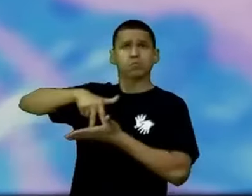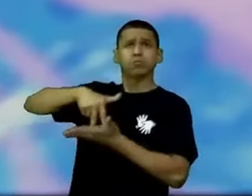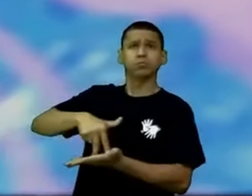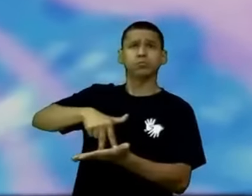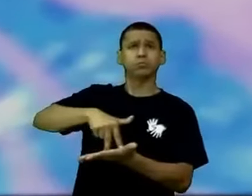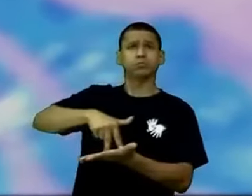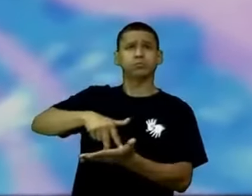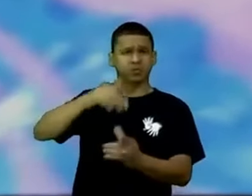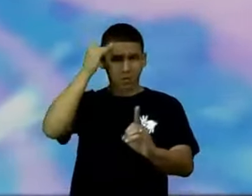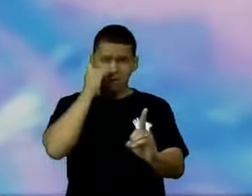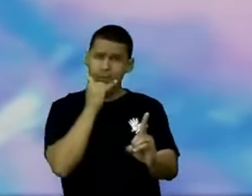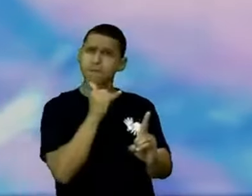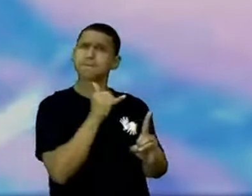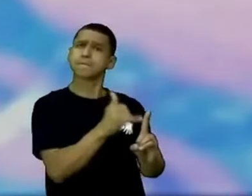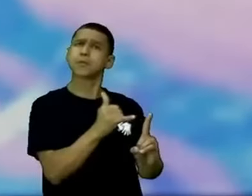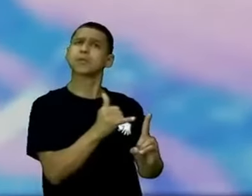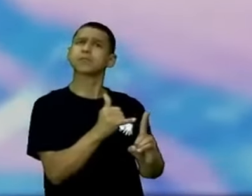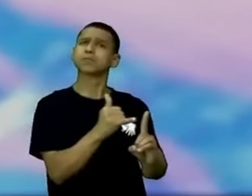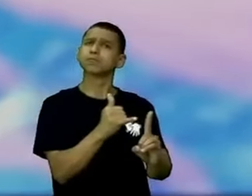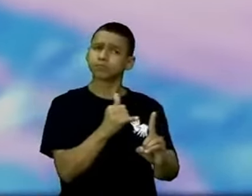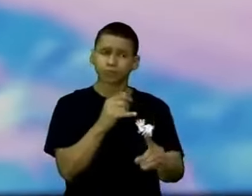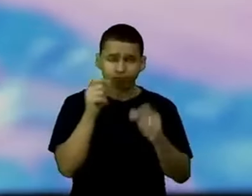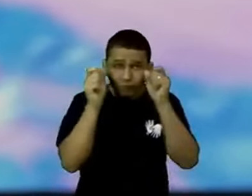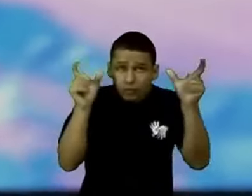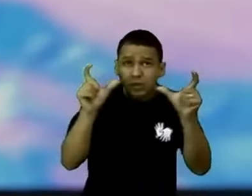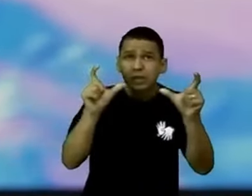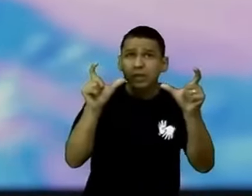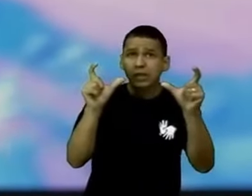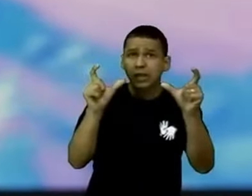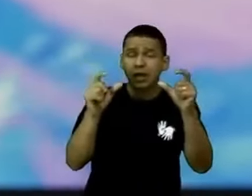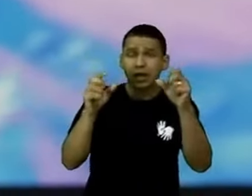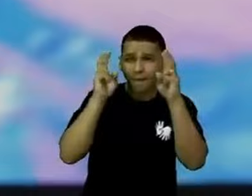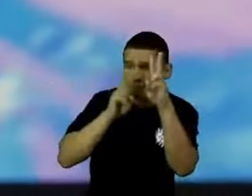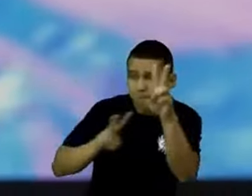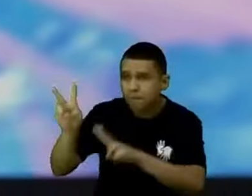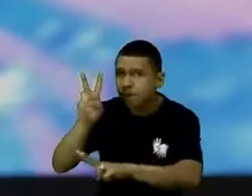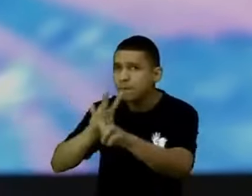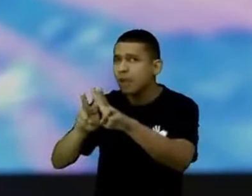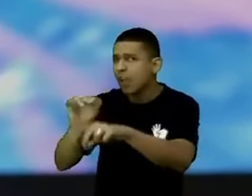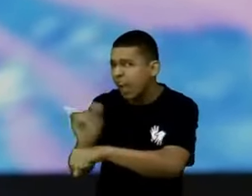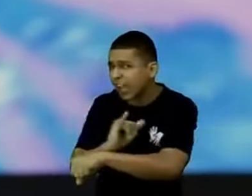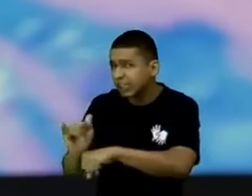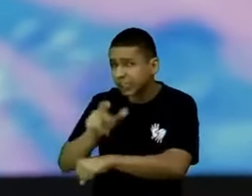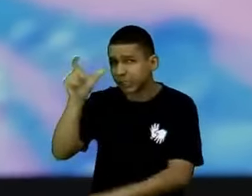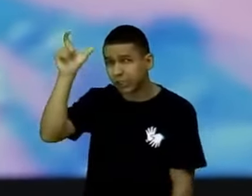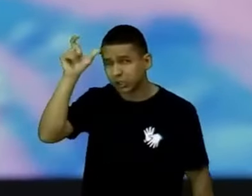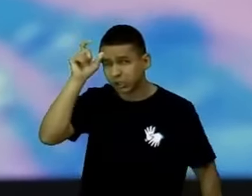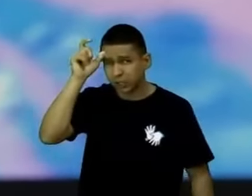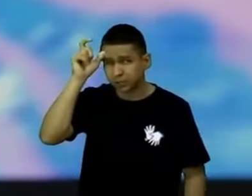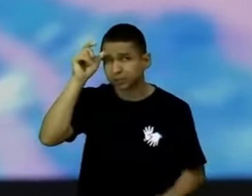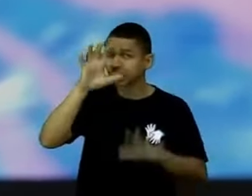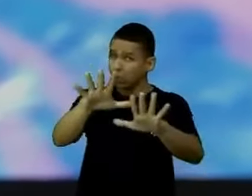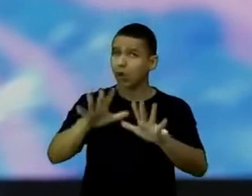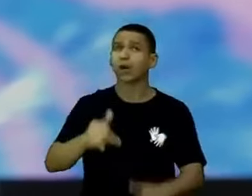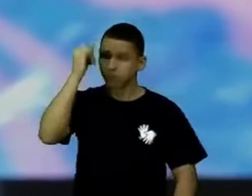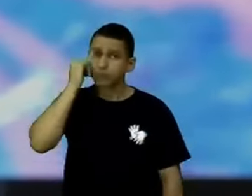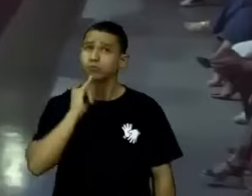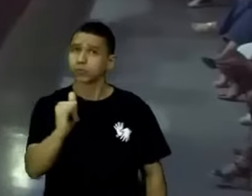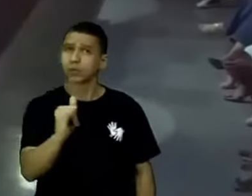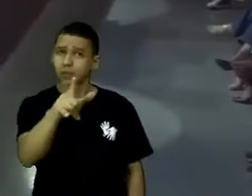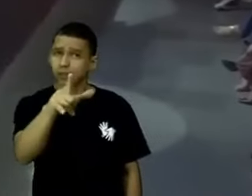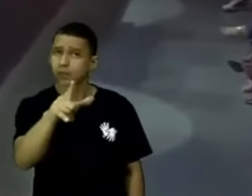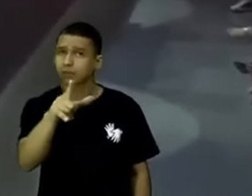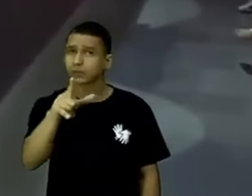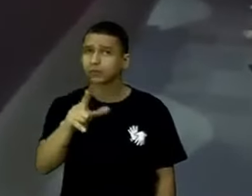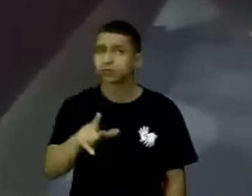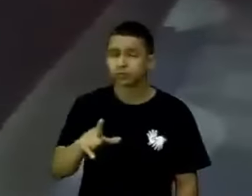Profetas ligados. Veio a arma do diabo antes dela chegar. Peraí que eu vou liberar uma palavra. Você não vai ser pego de